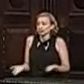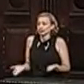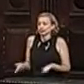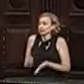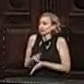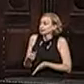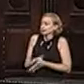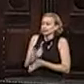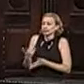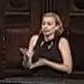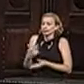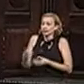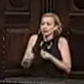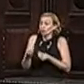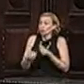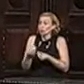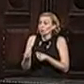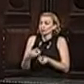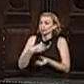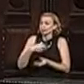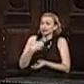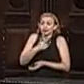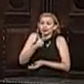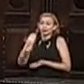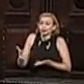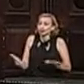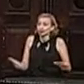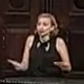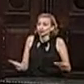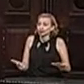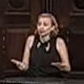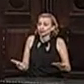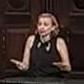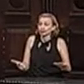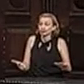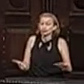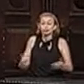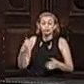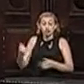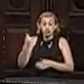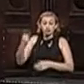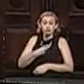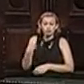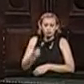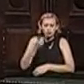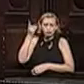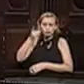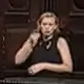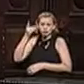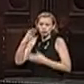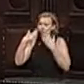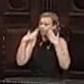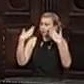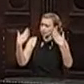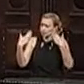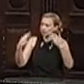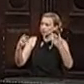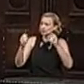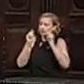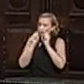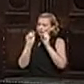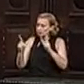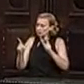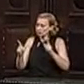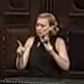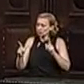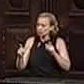despautério, isso não faz nenhum sentido. E é importante que nós, deputados, que representamos nessa casa a população